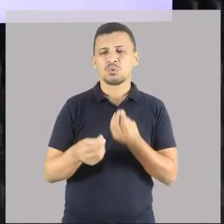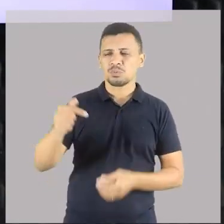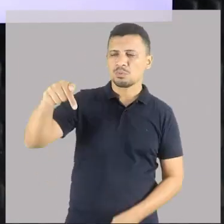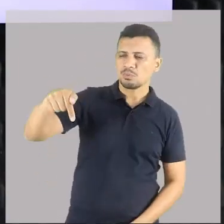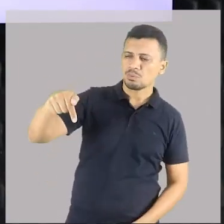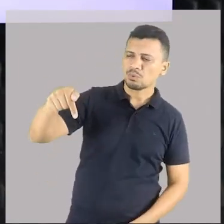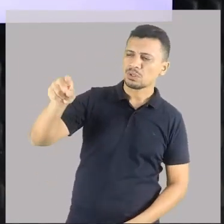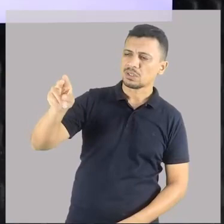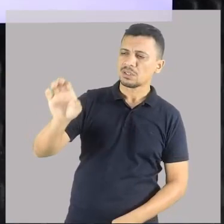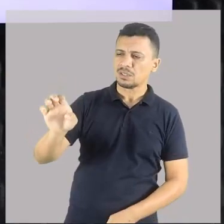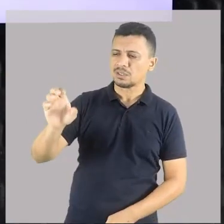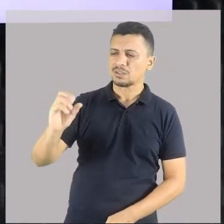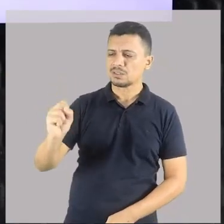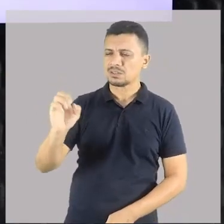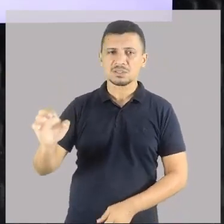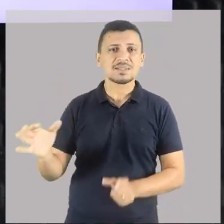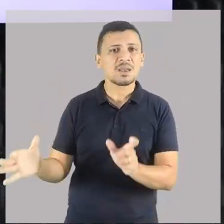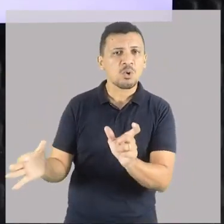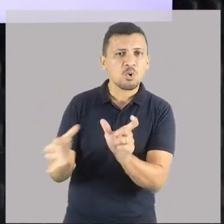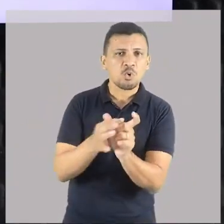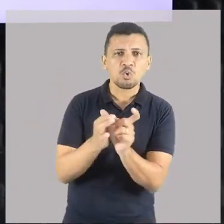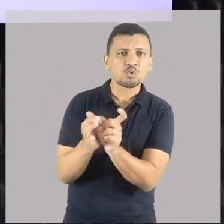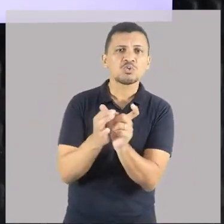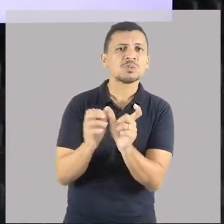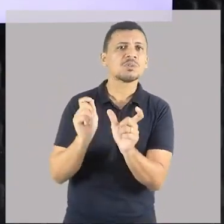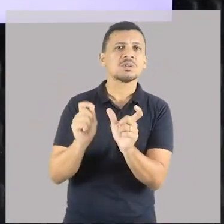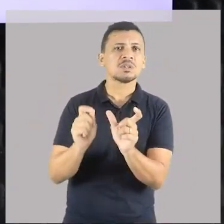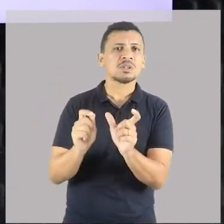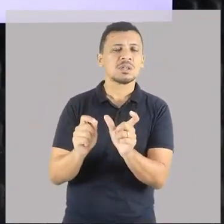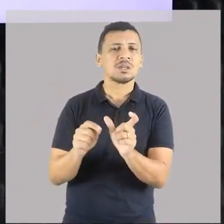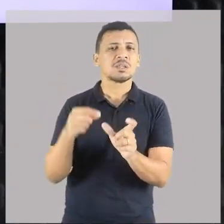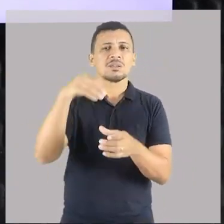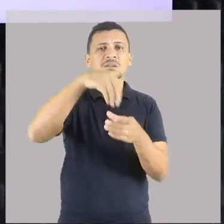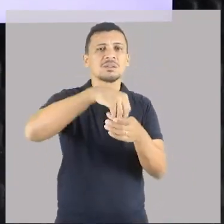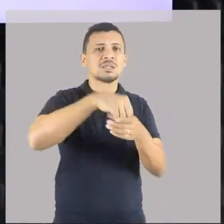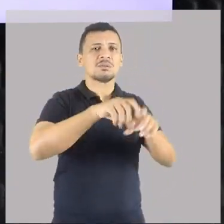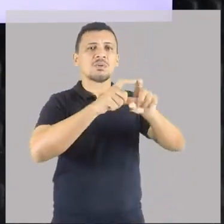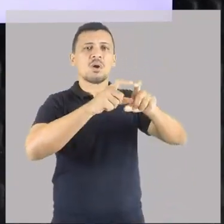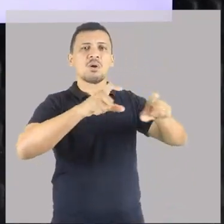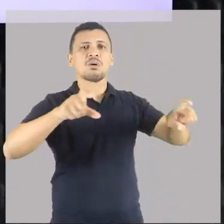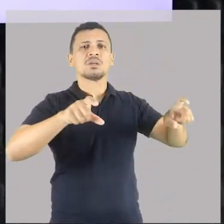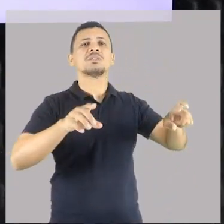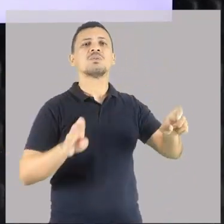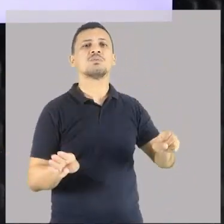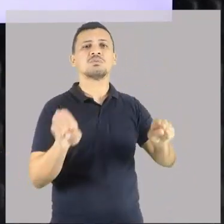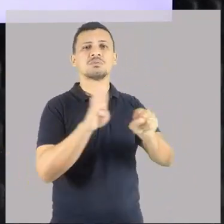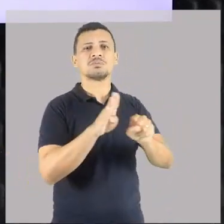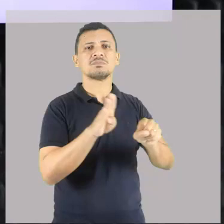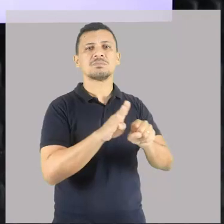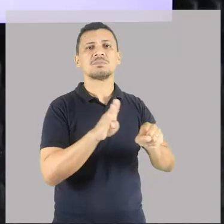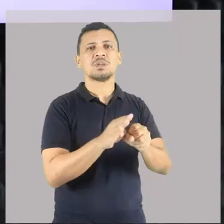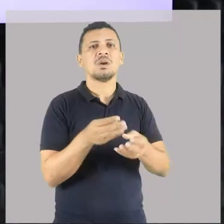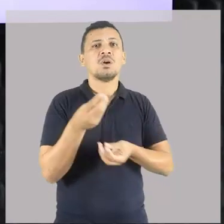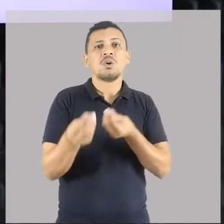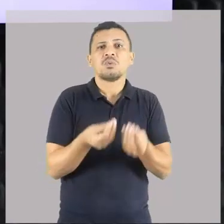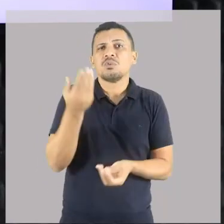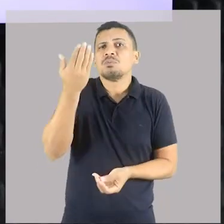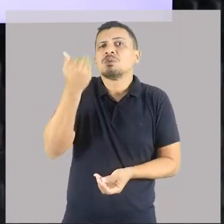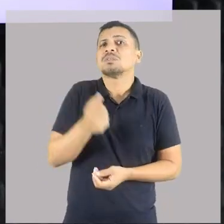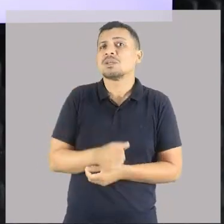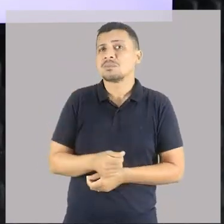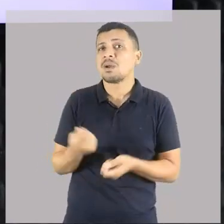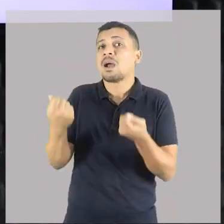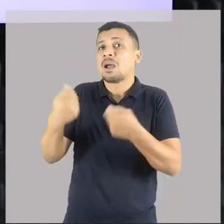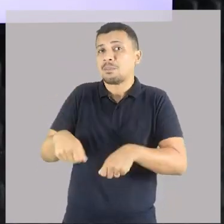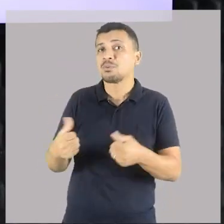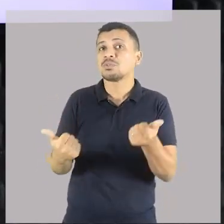são conjunções integrantes? Porque eles estão em orações substantivas. E como é que eu sei que a oração é substantiva? Porque eu vou poder